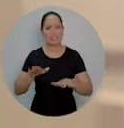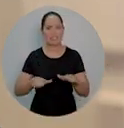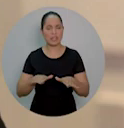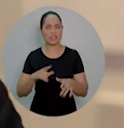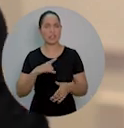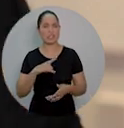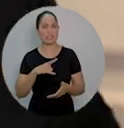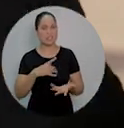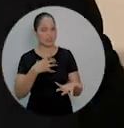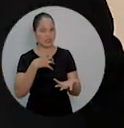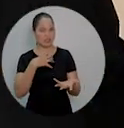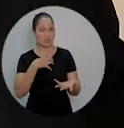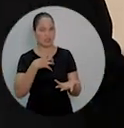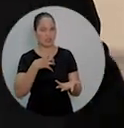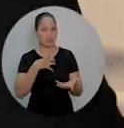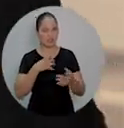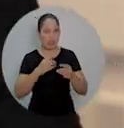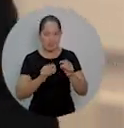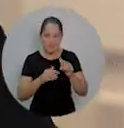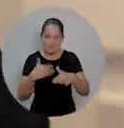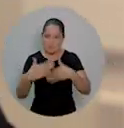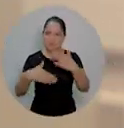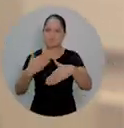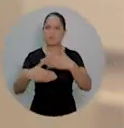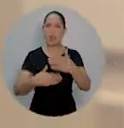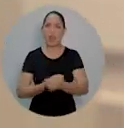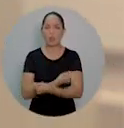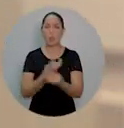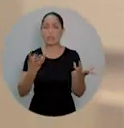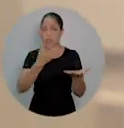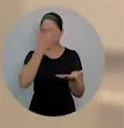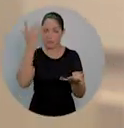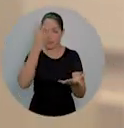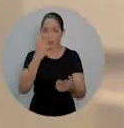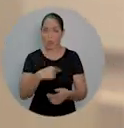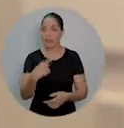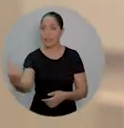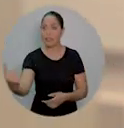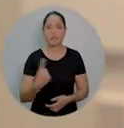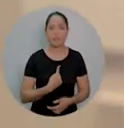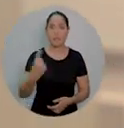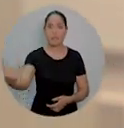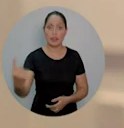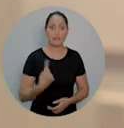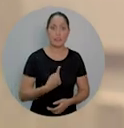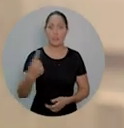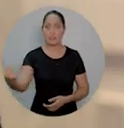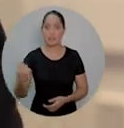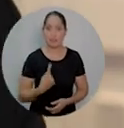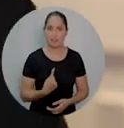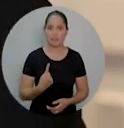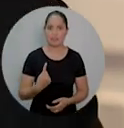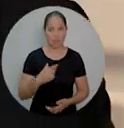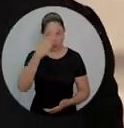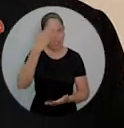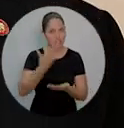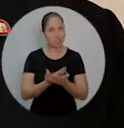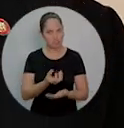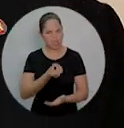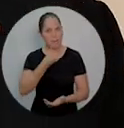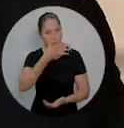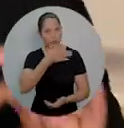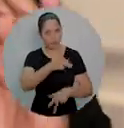algo dessa forma, que vá aumentar a possibilidade das pessoas se movimentarem, eu entendo que é muito benéfico